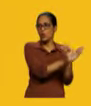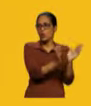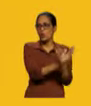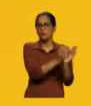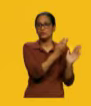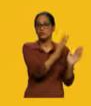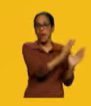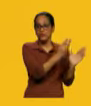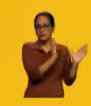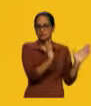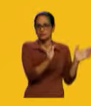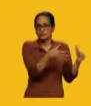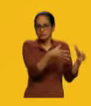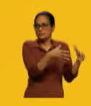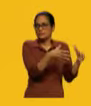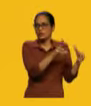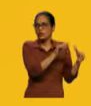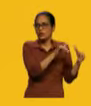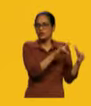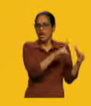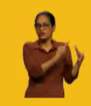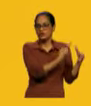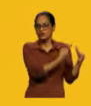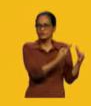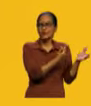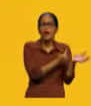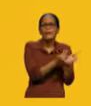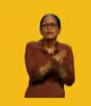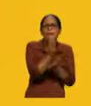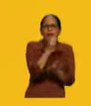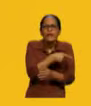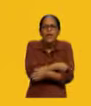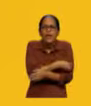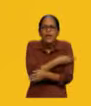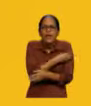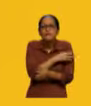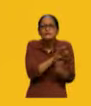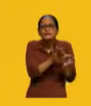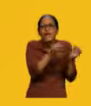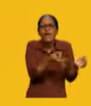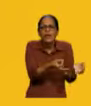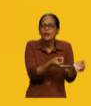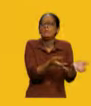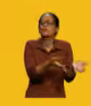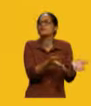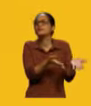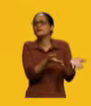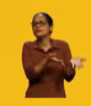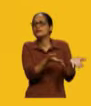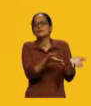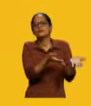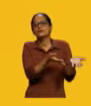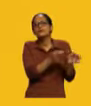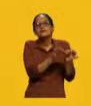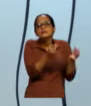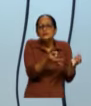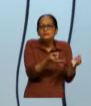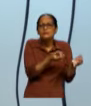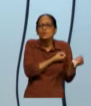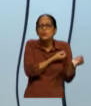A primeira classe, que a gente costuma ver nos anos iniciais, chamada de classe simples. Ou seja, ela é